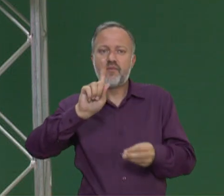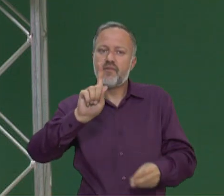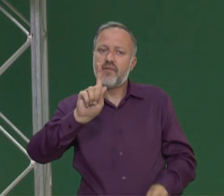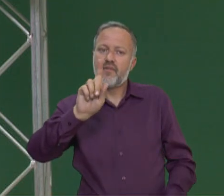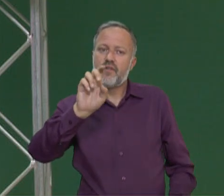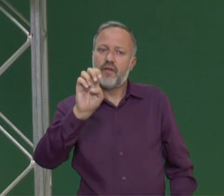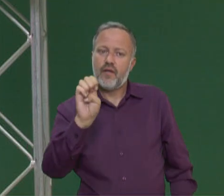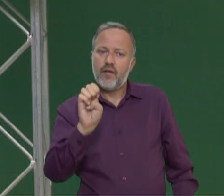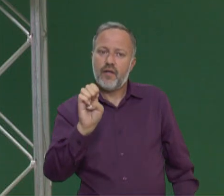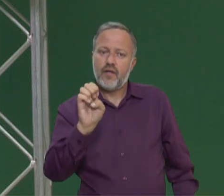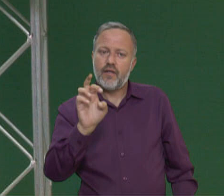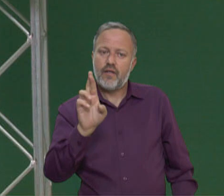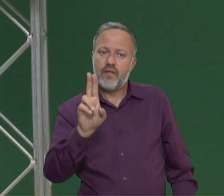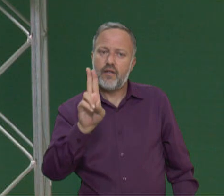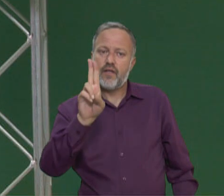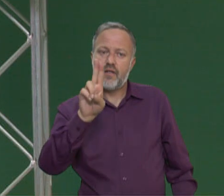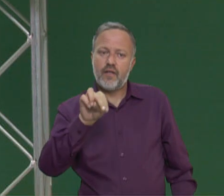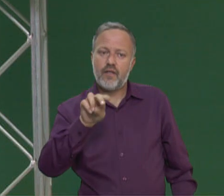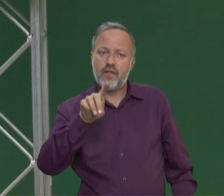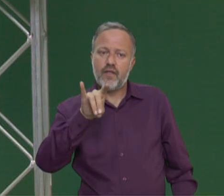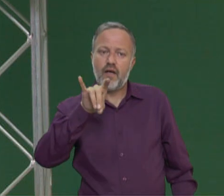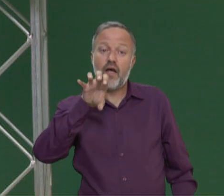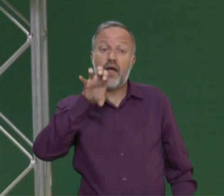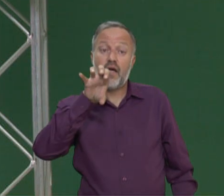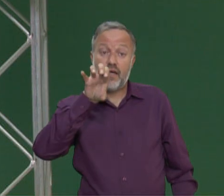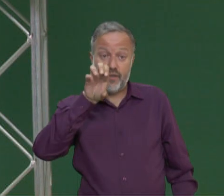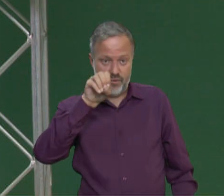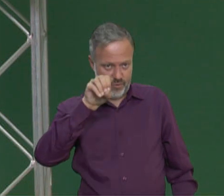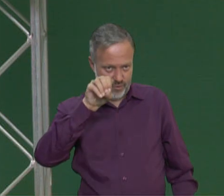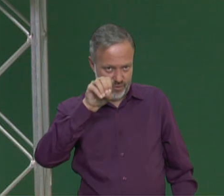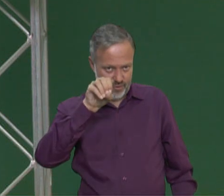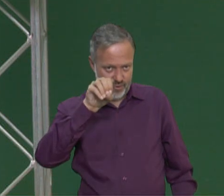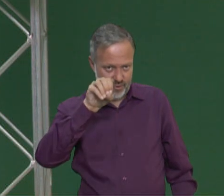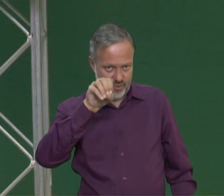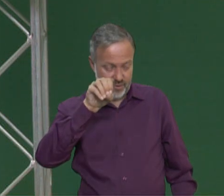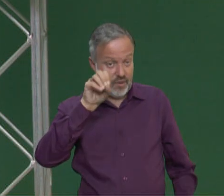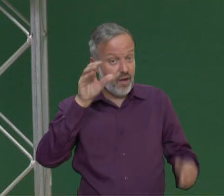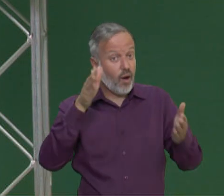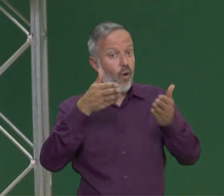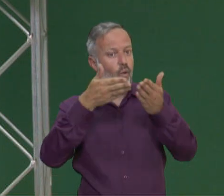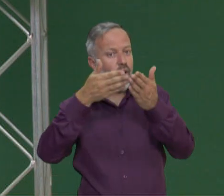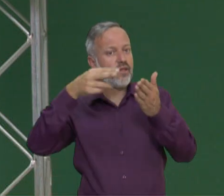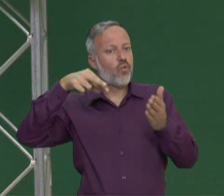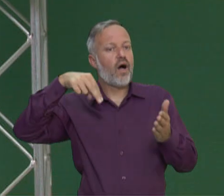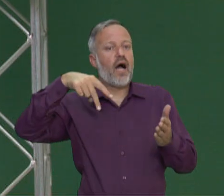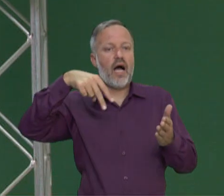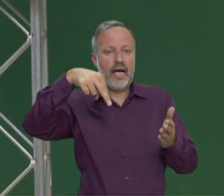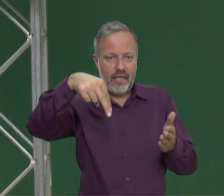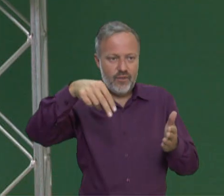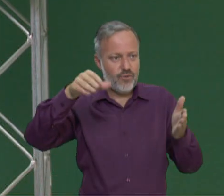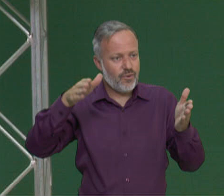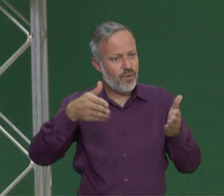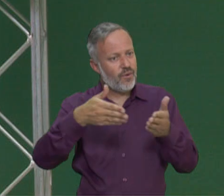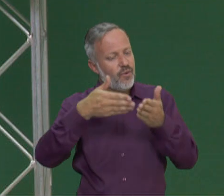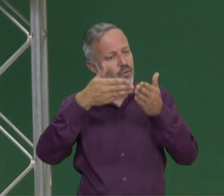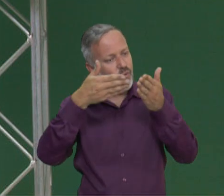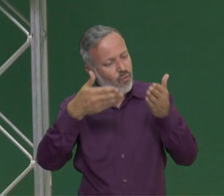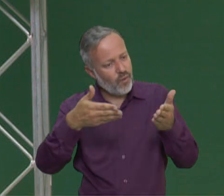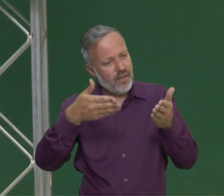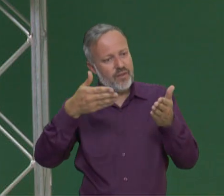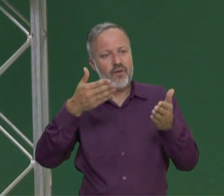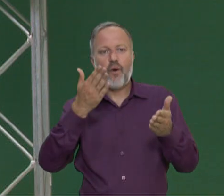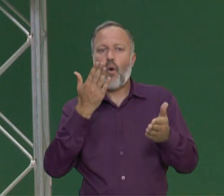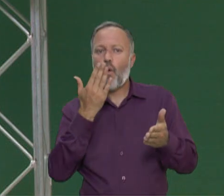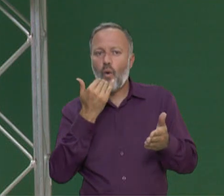vai acontecer também em casos do passado. Então, está explicado? A sentença vai dizer que o